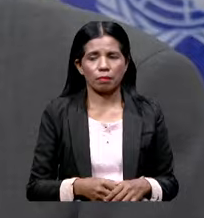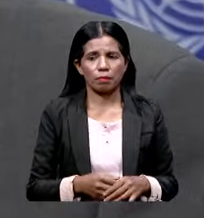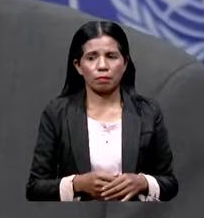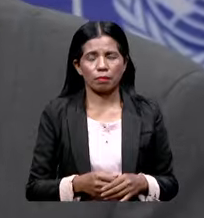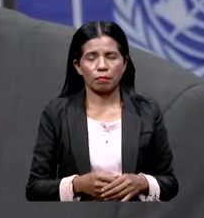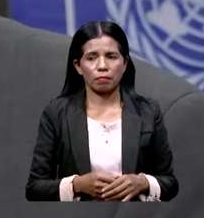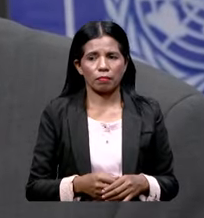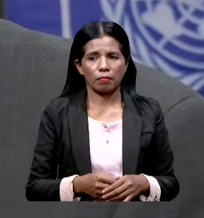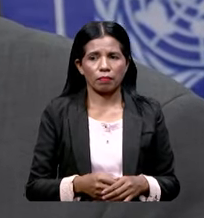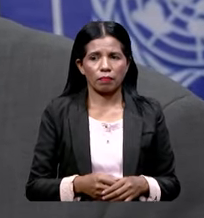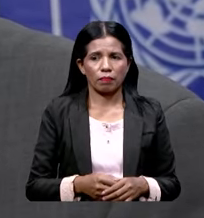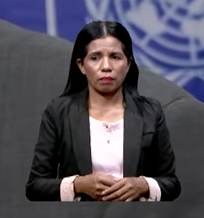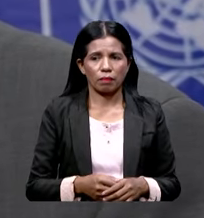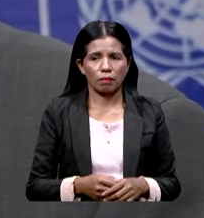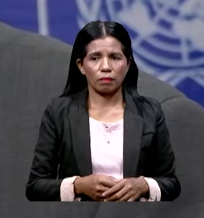possibly